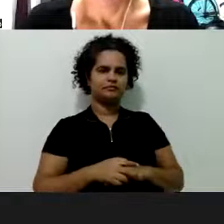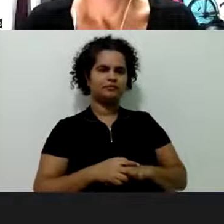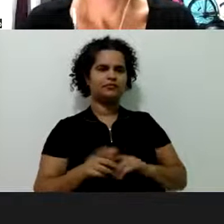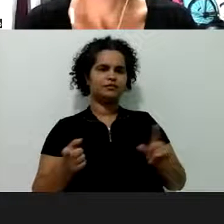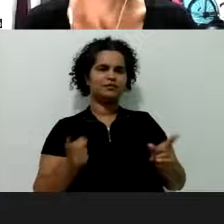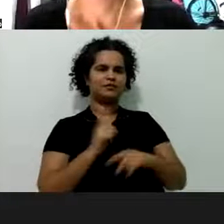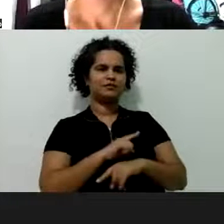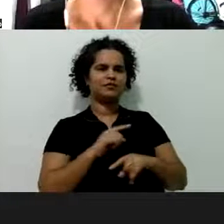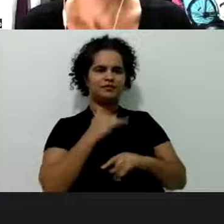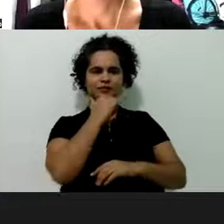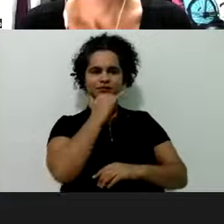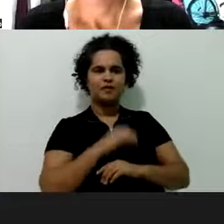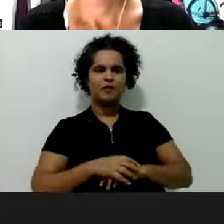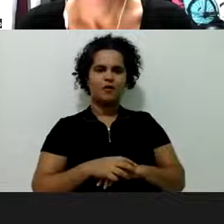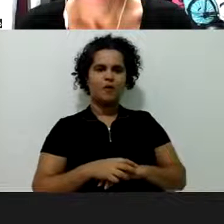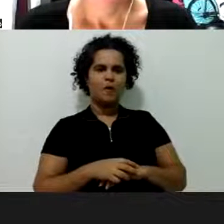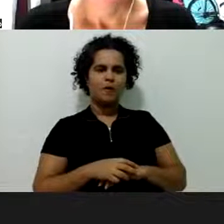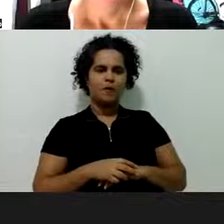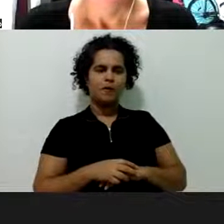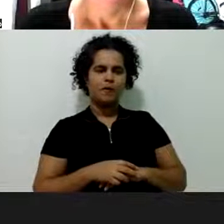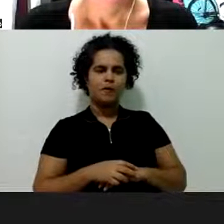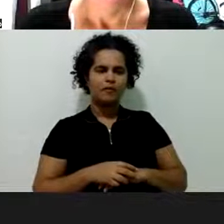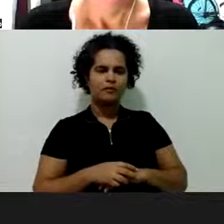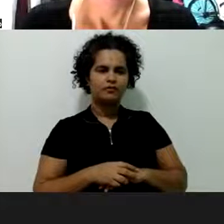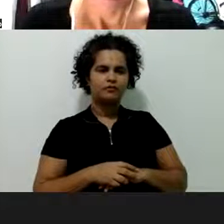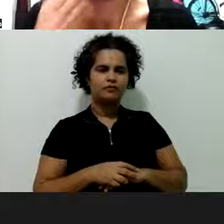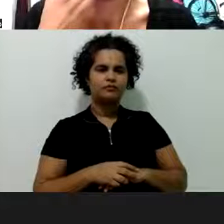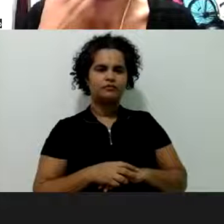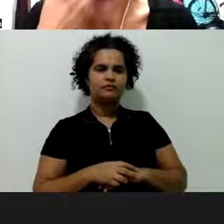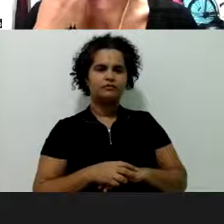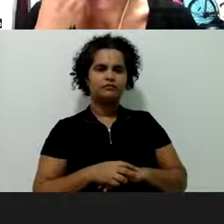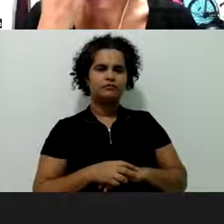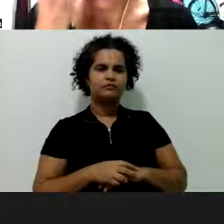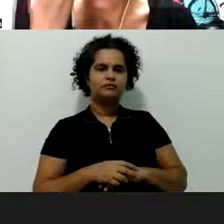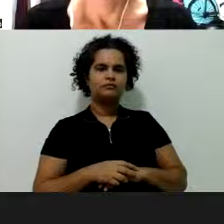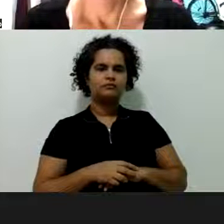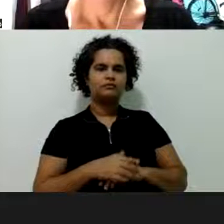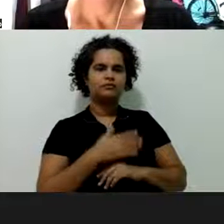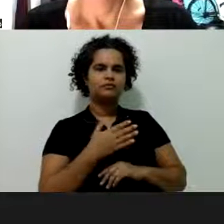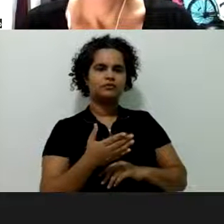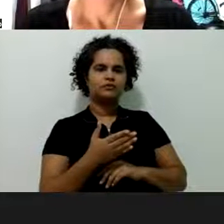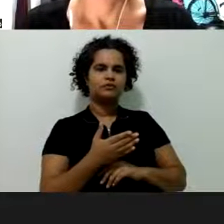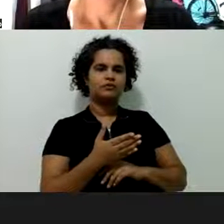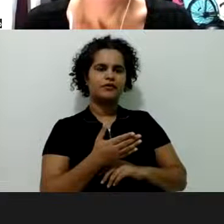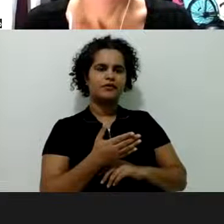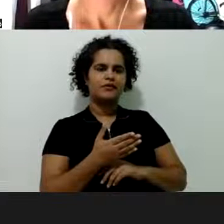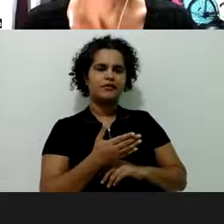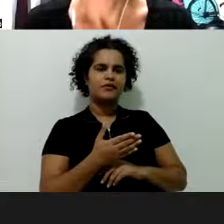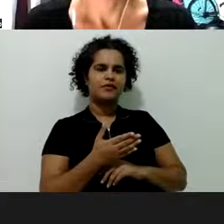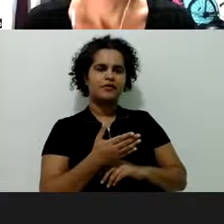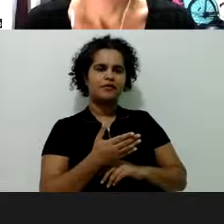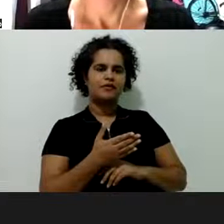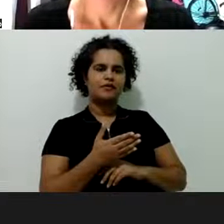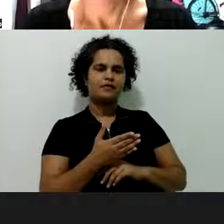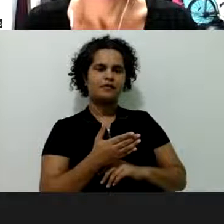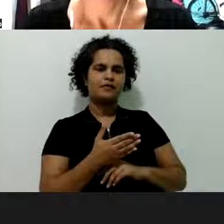bolas. Sara. Não, a minha dúvida foi sanada agora. Eu ia perguntar justamente sobre esse processo participativo e da importância